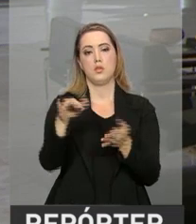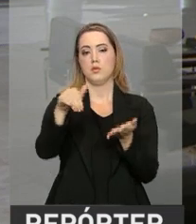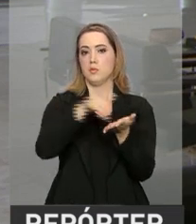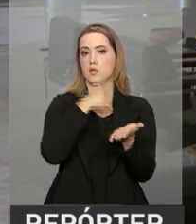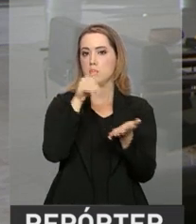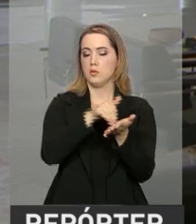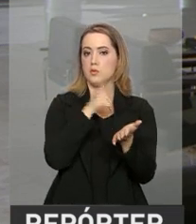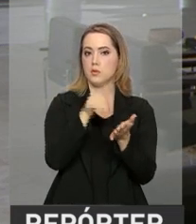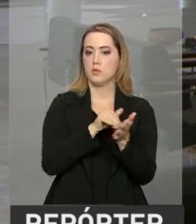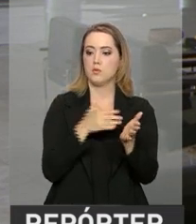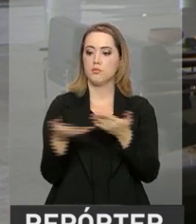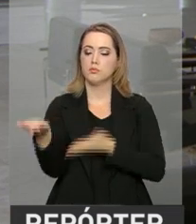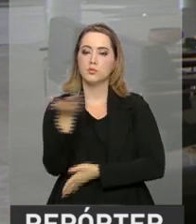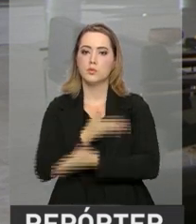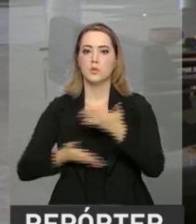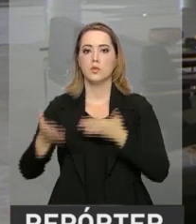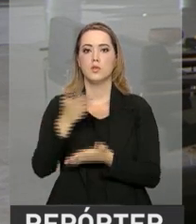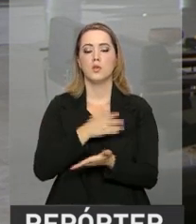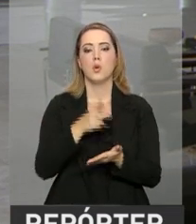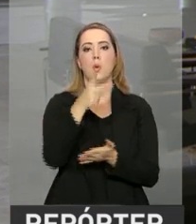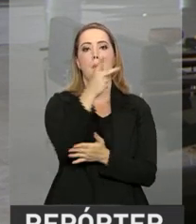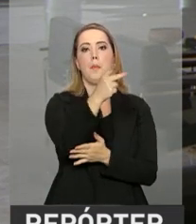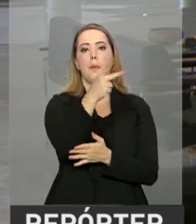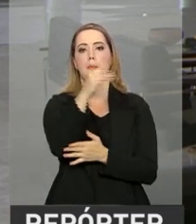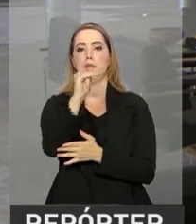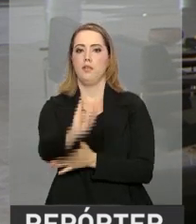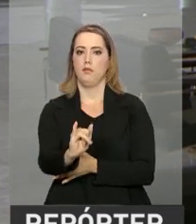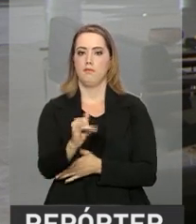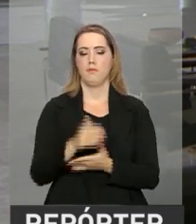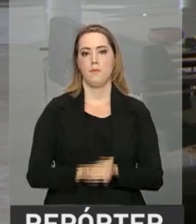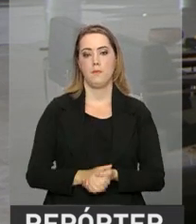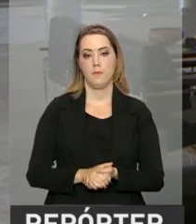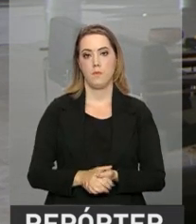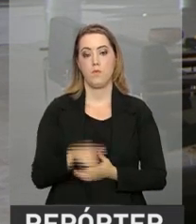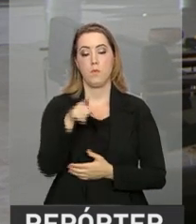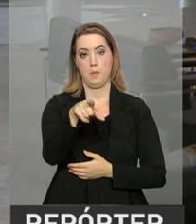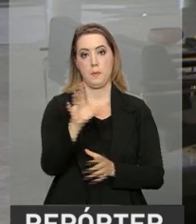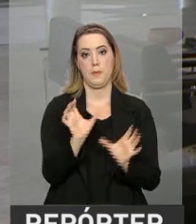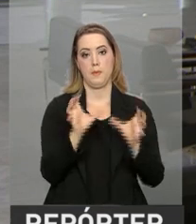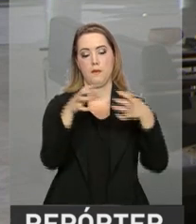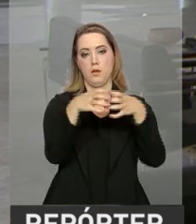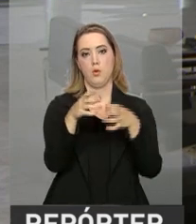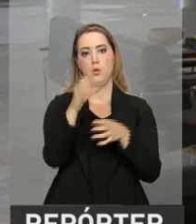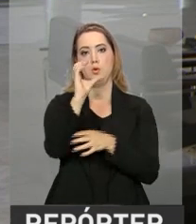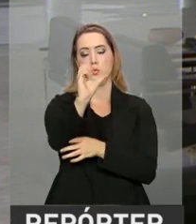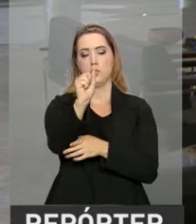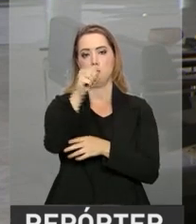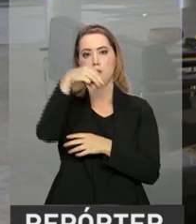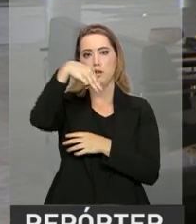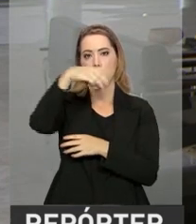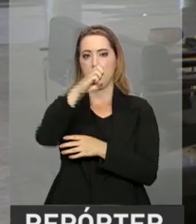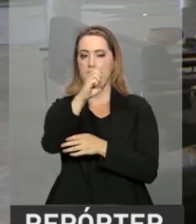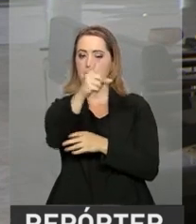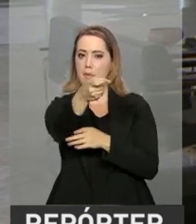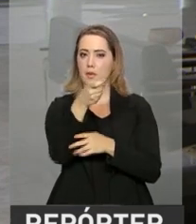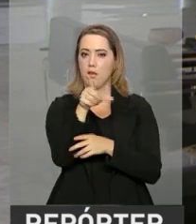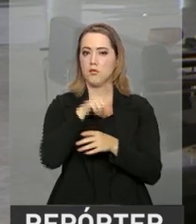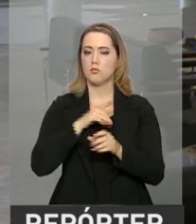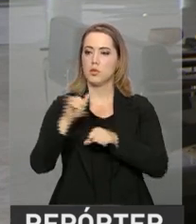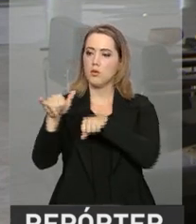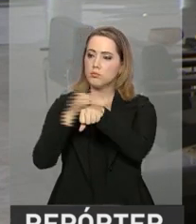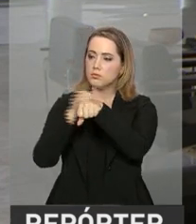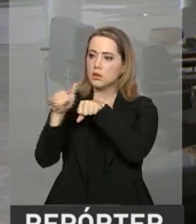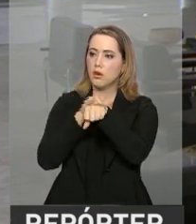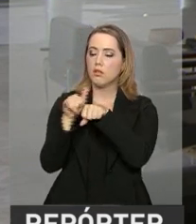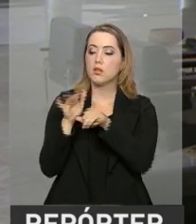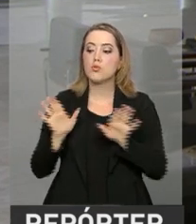do Programa de Parcerias de Investimentos, o PPI. A Camex tem funções estratégicas, como, por exemplo, promover